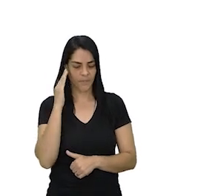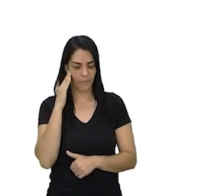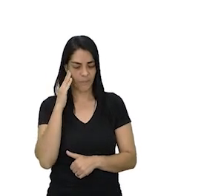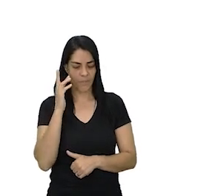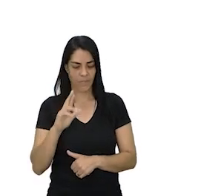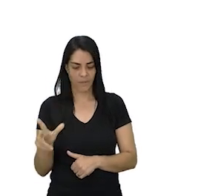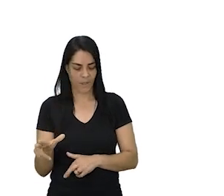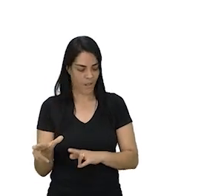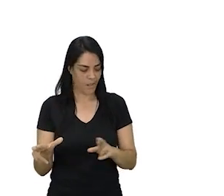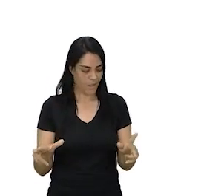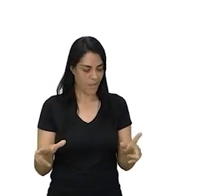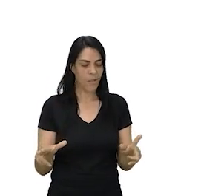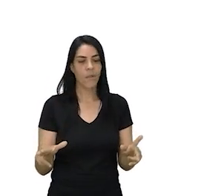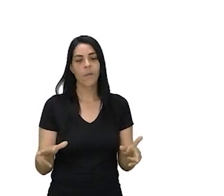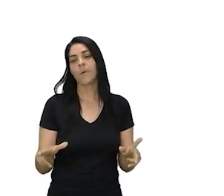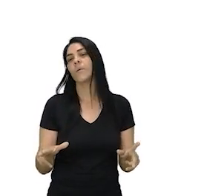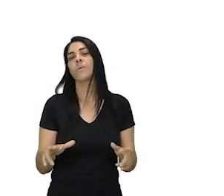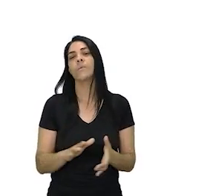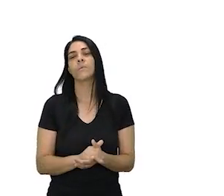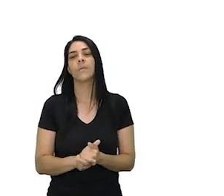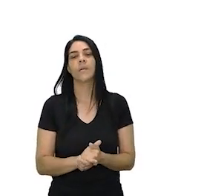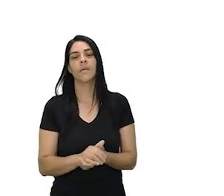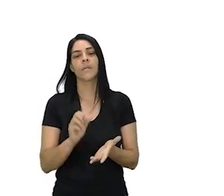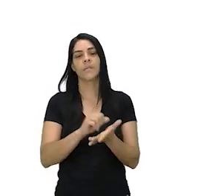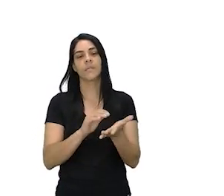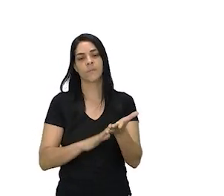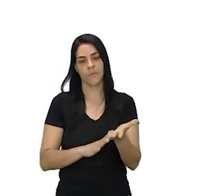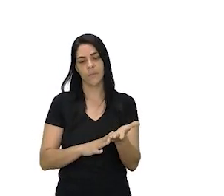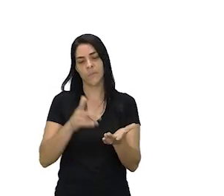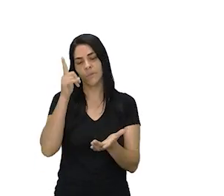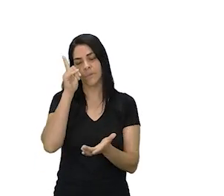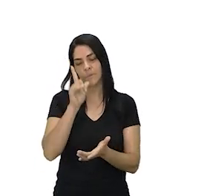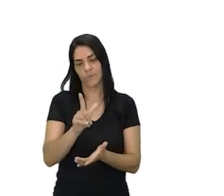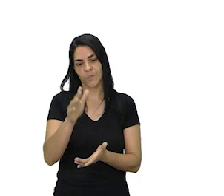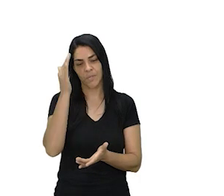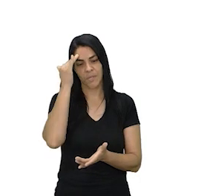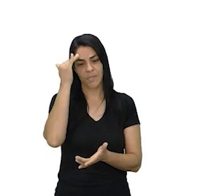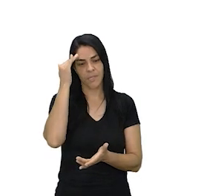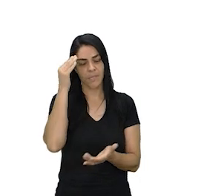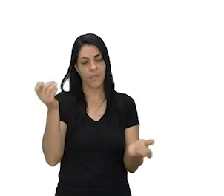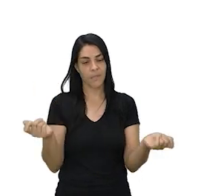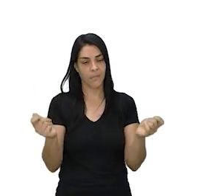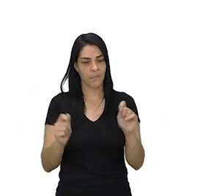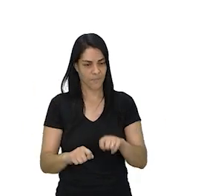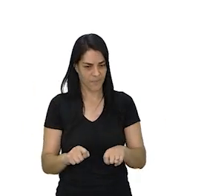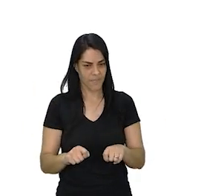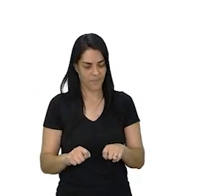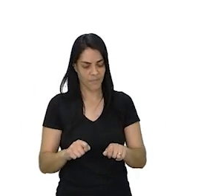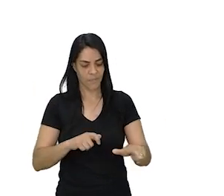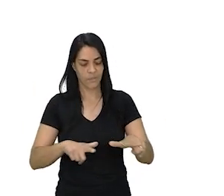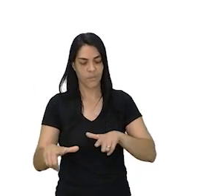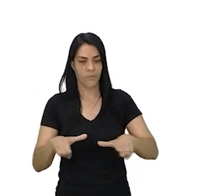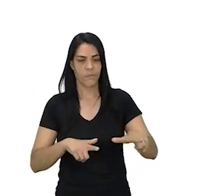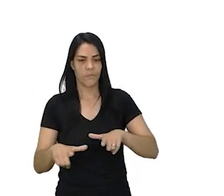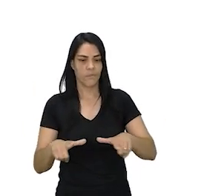para as atividades e, no fundo, reconhecer essas possibilidades de um trabalho